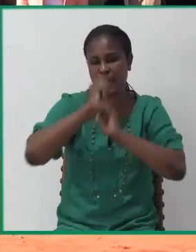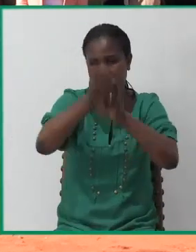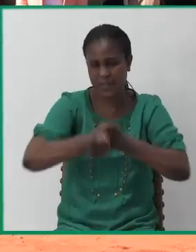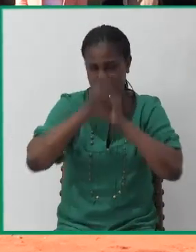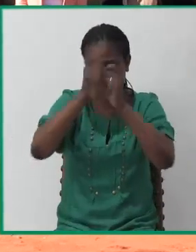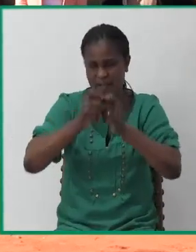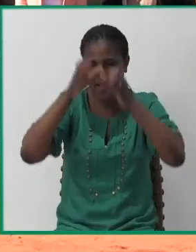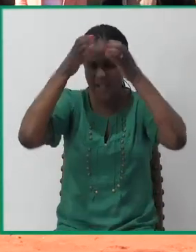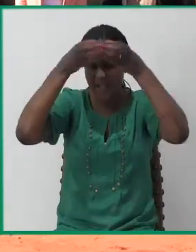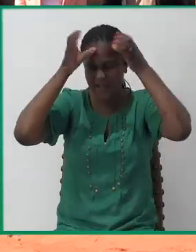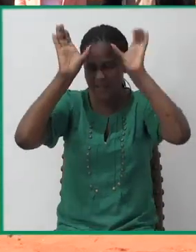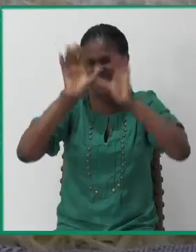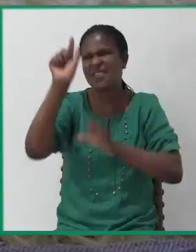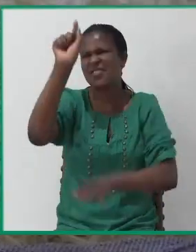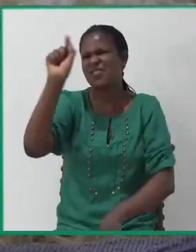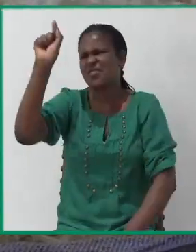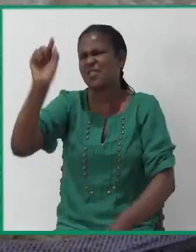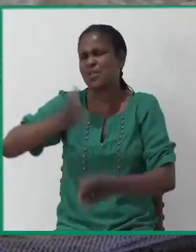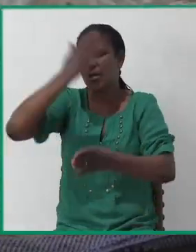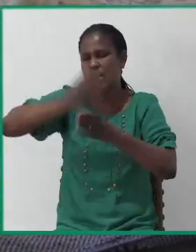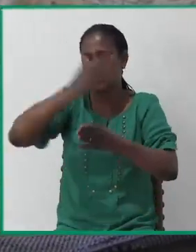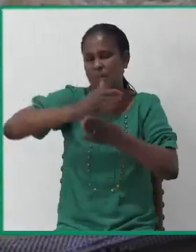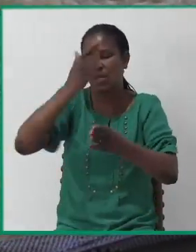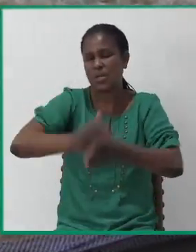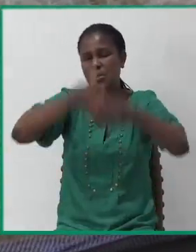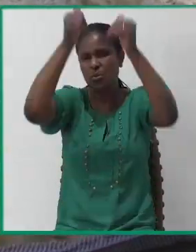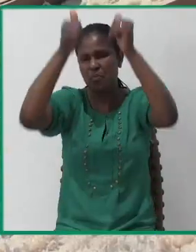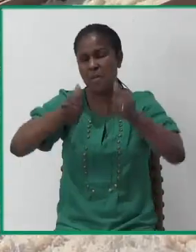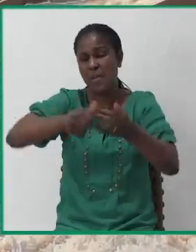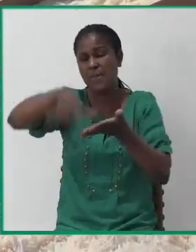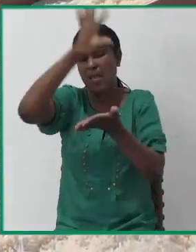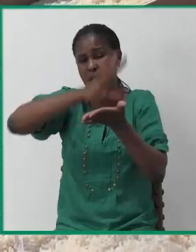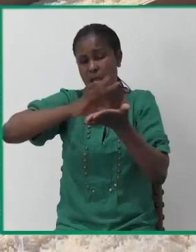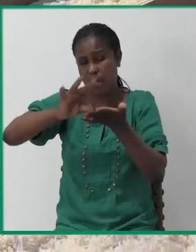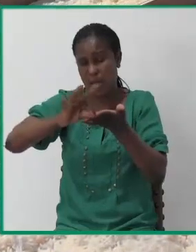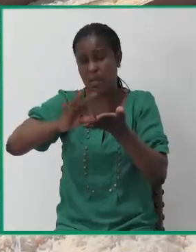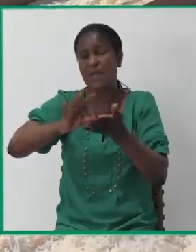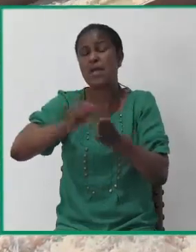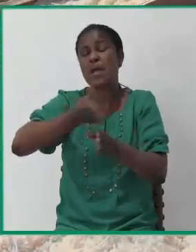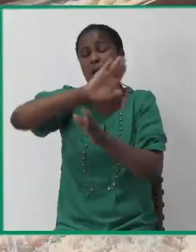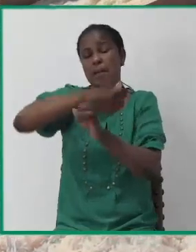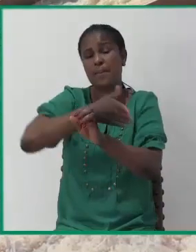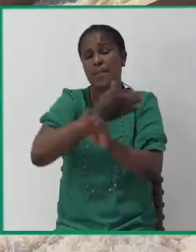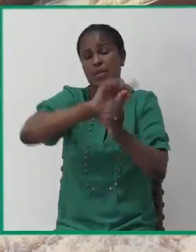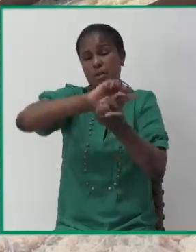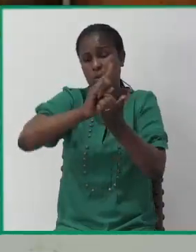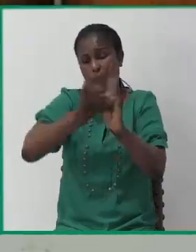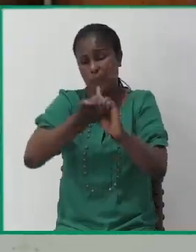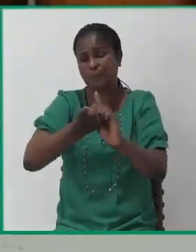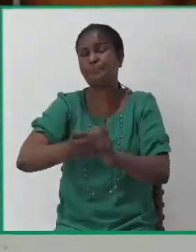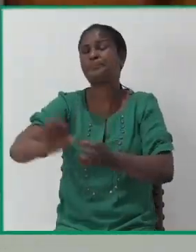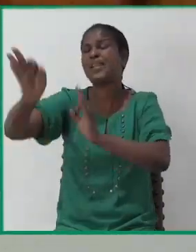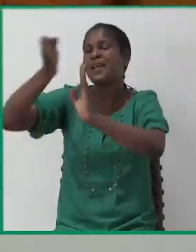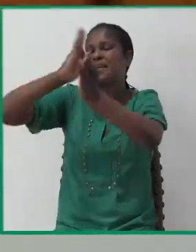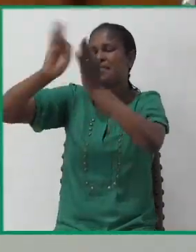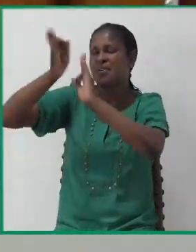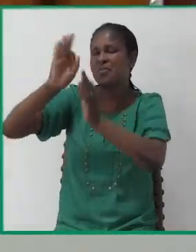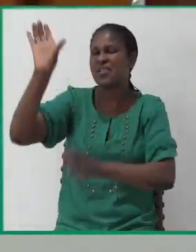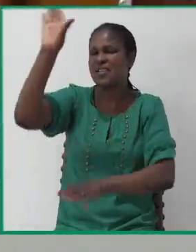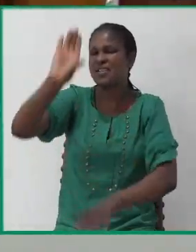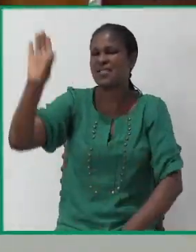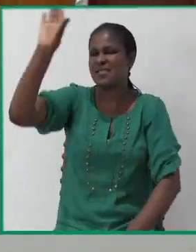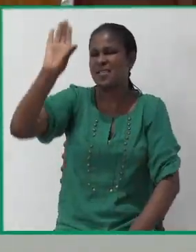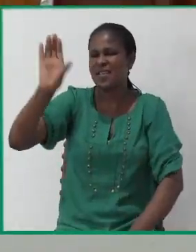PAEF capacita distritos em boas práticas e higiene no processamento da mandioca. Faculdade de